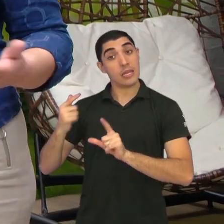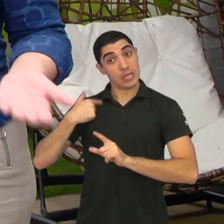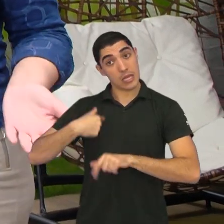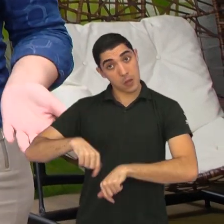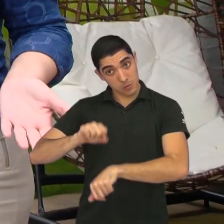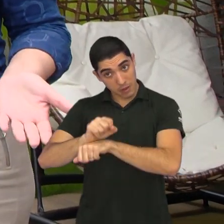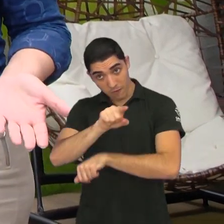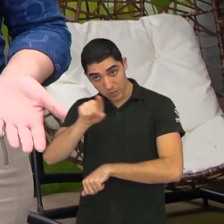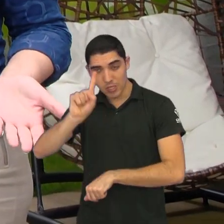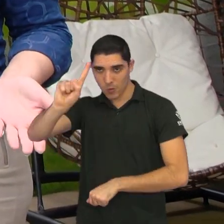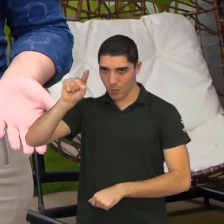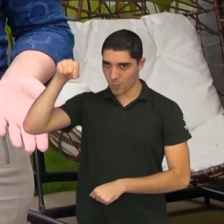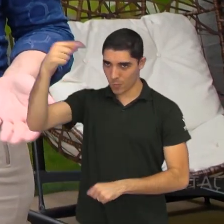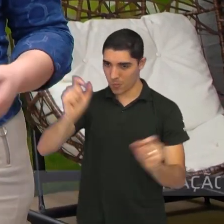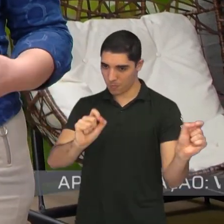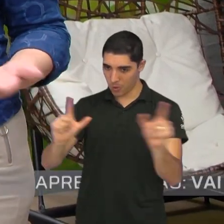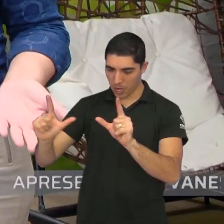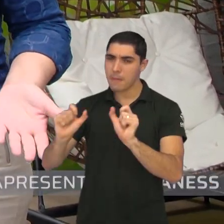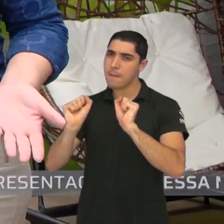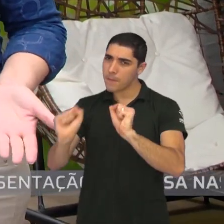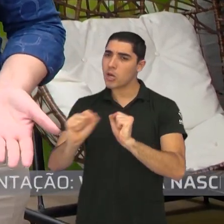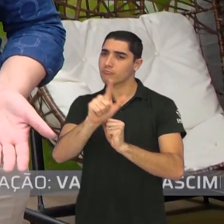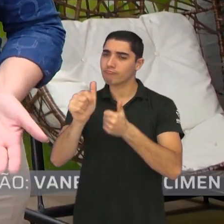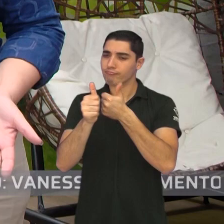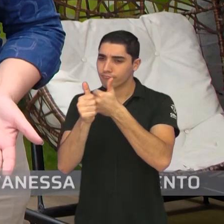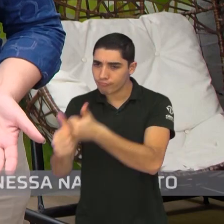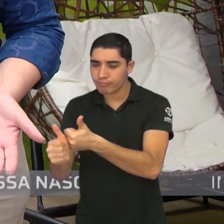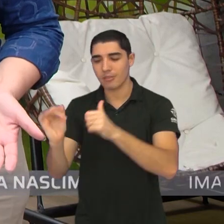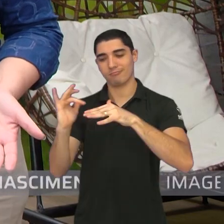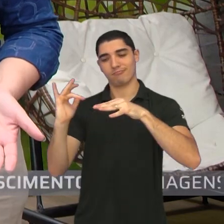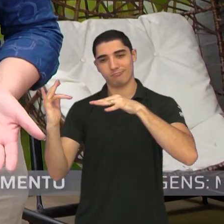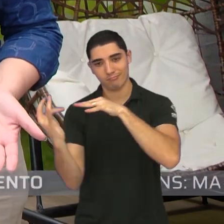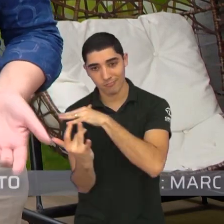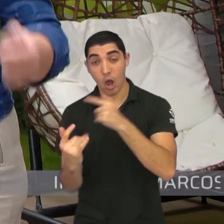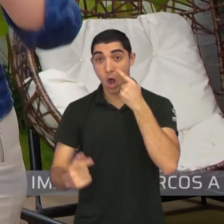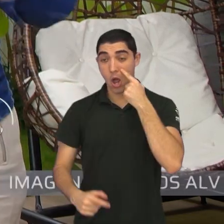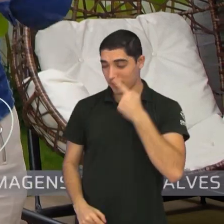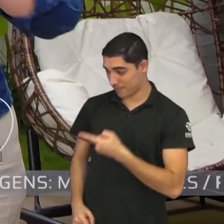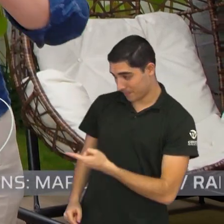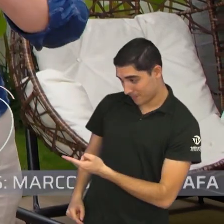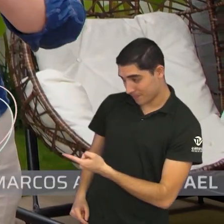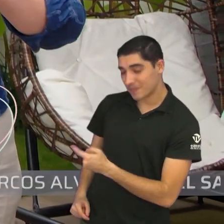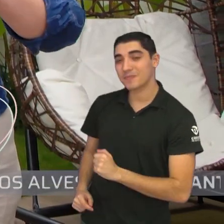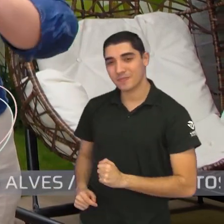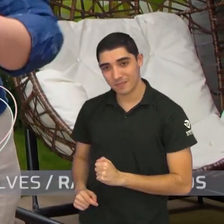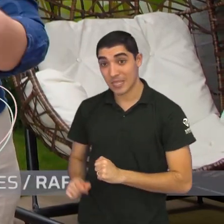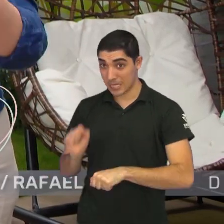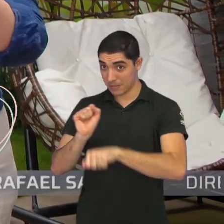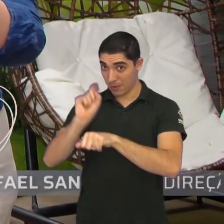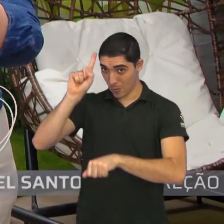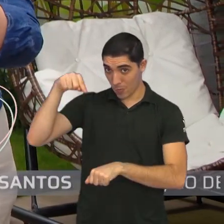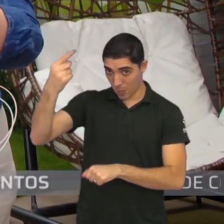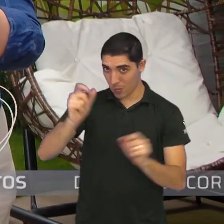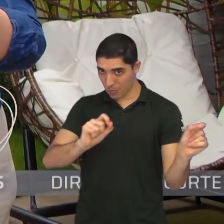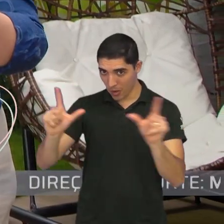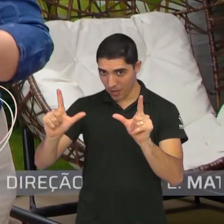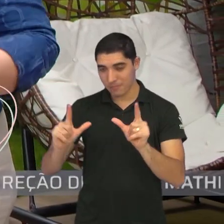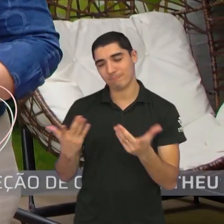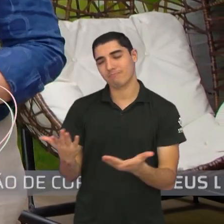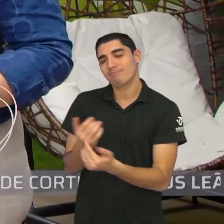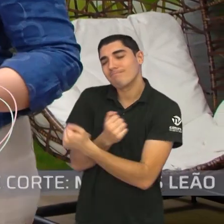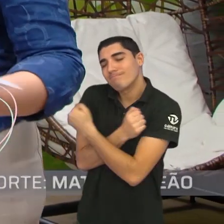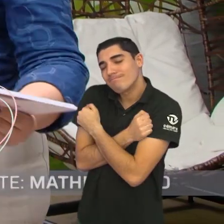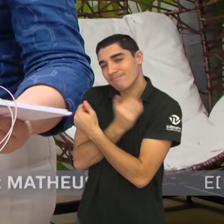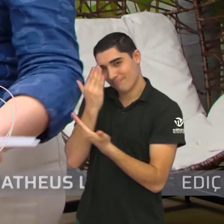Entrevistas. Eu te espero no nosso próximo programa, até lá você pode nos acompanhar em nossas redes sociais, que está aqui embaixo. E eu te espero no nosso próximo